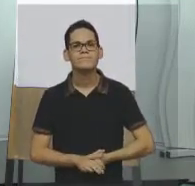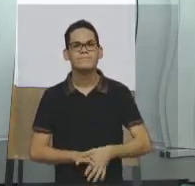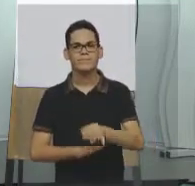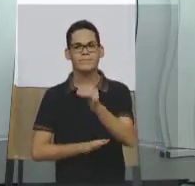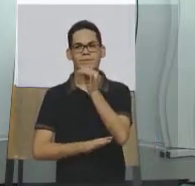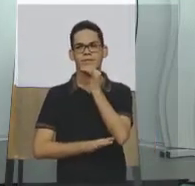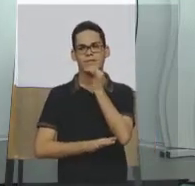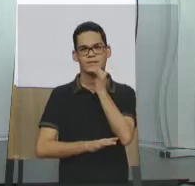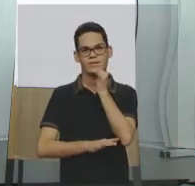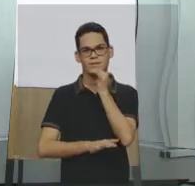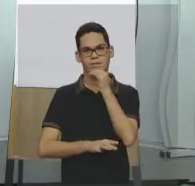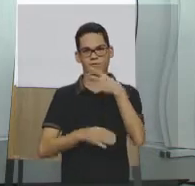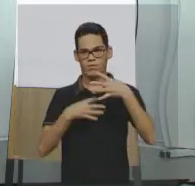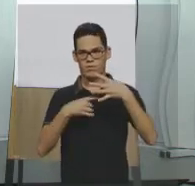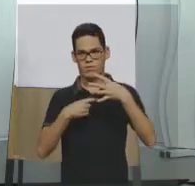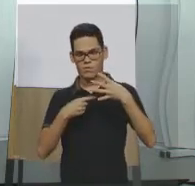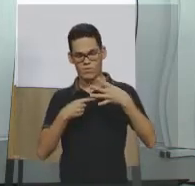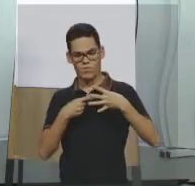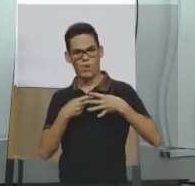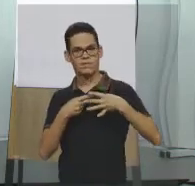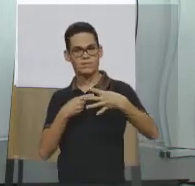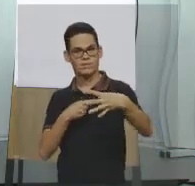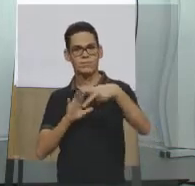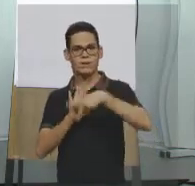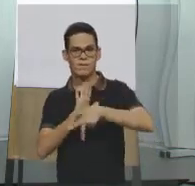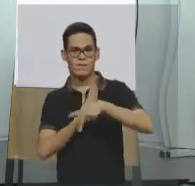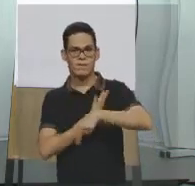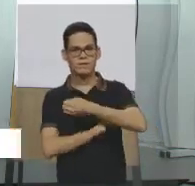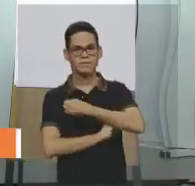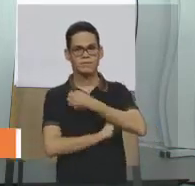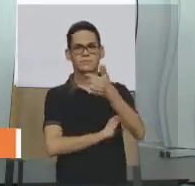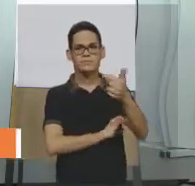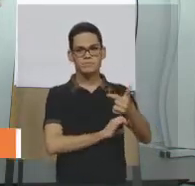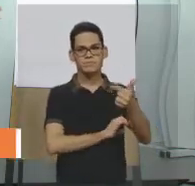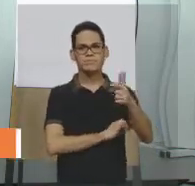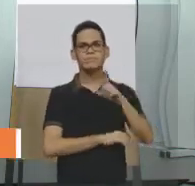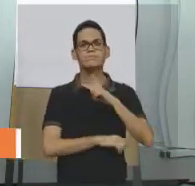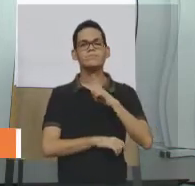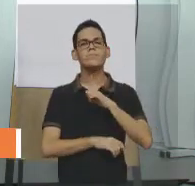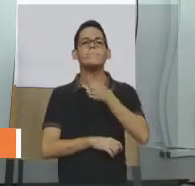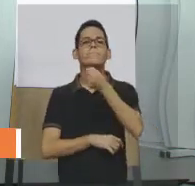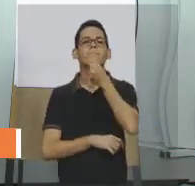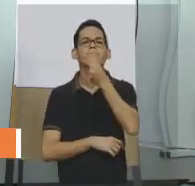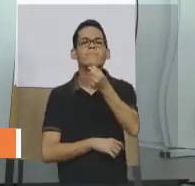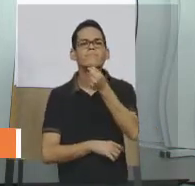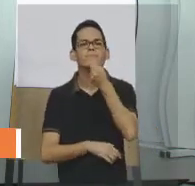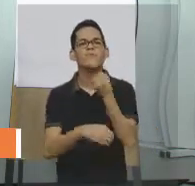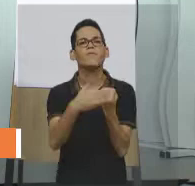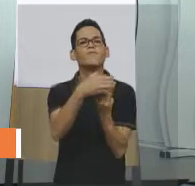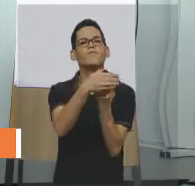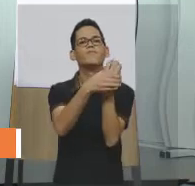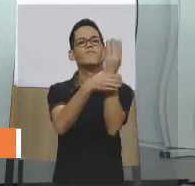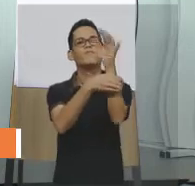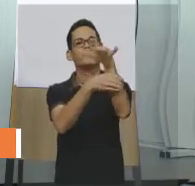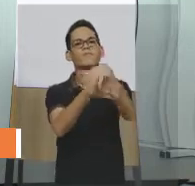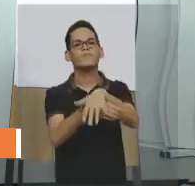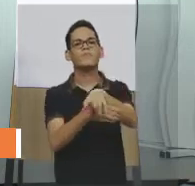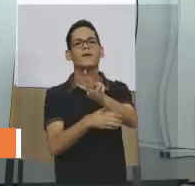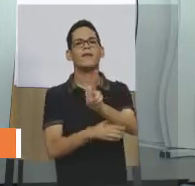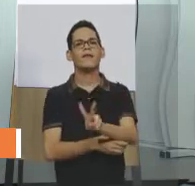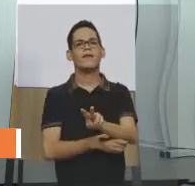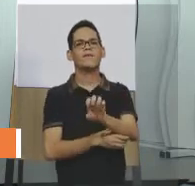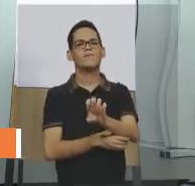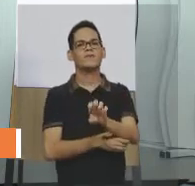pegar lá na 4ª semana do seu PET 2, vai ter lá uma reportagem falando do vulcão Vesúvio. Então, essa questão é